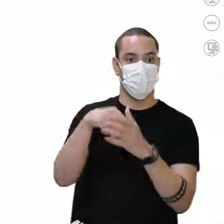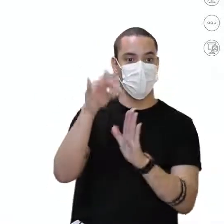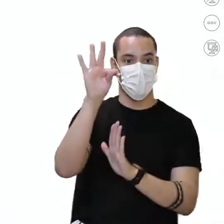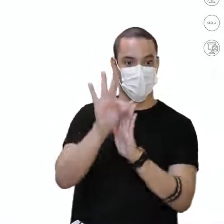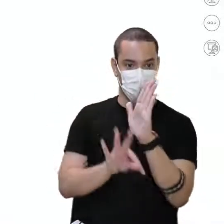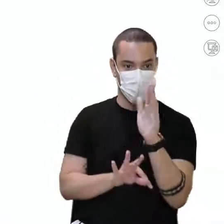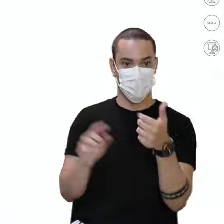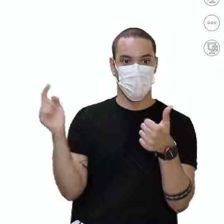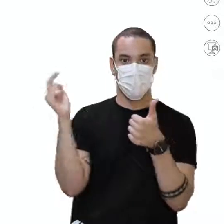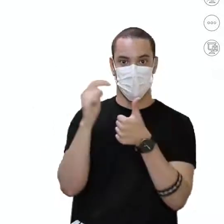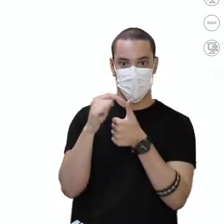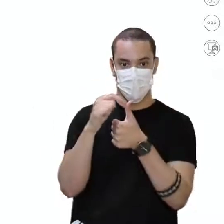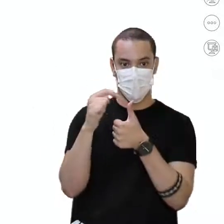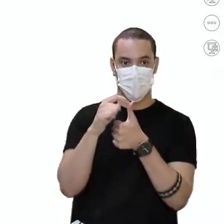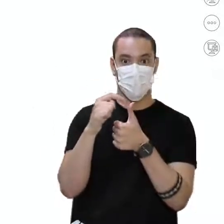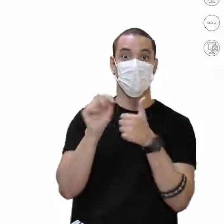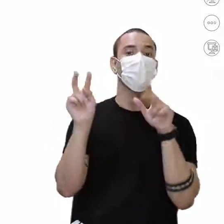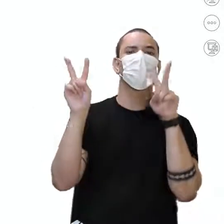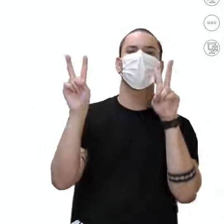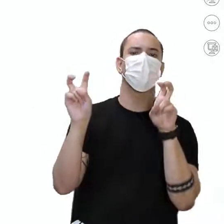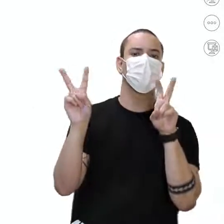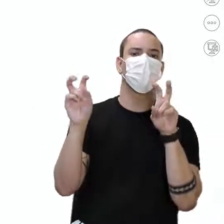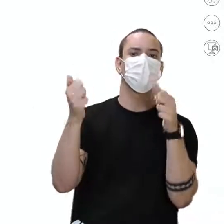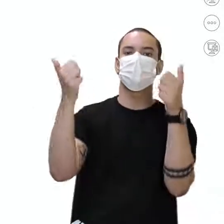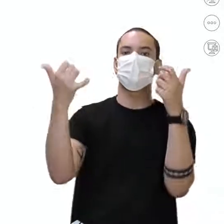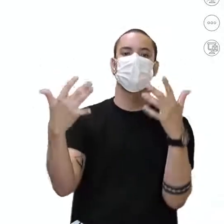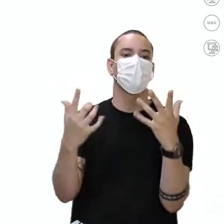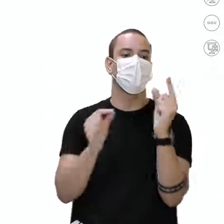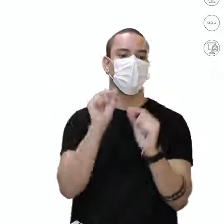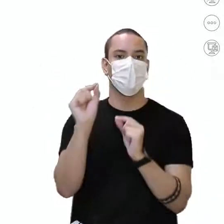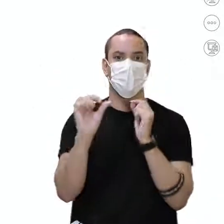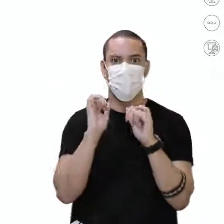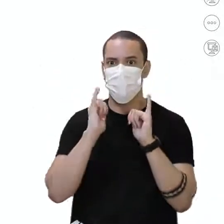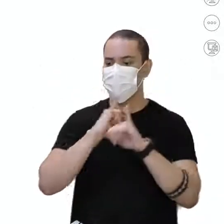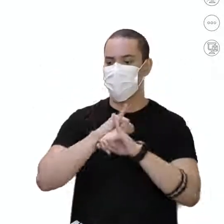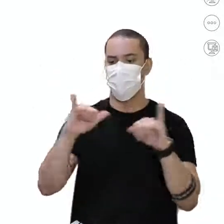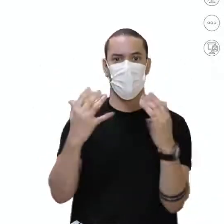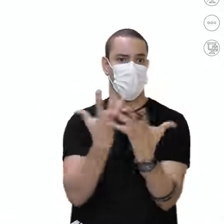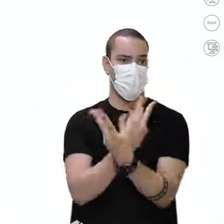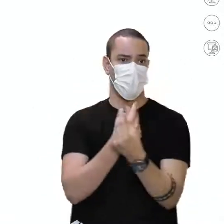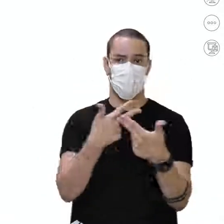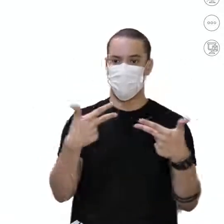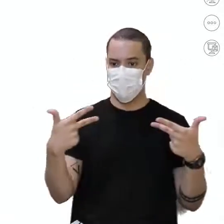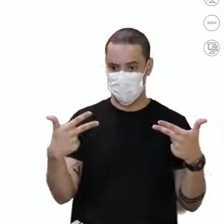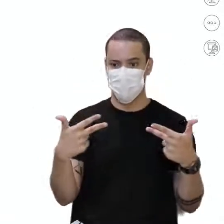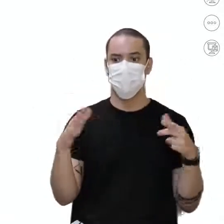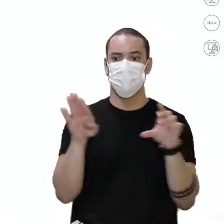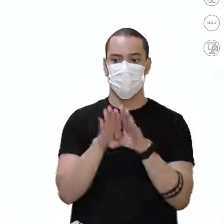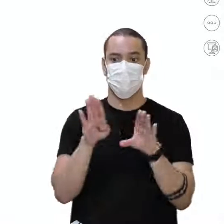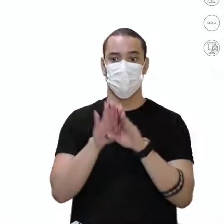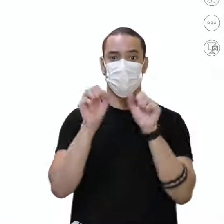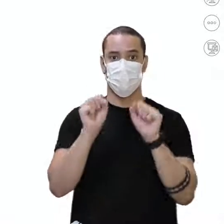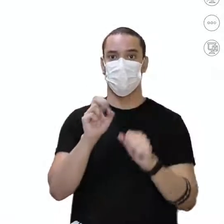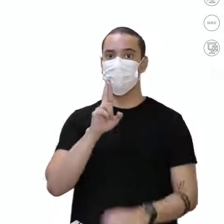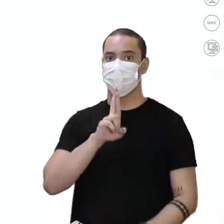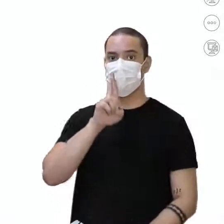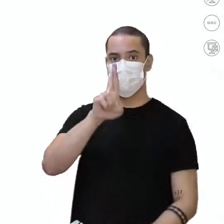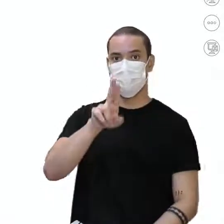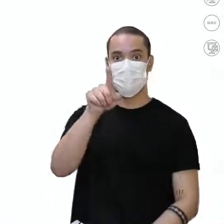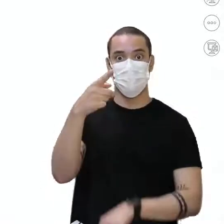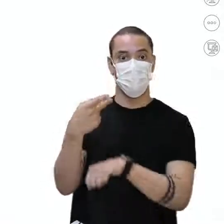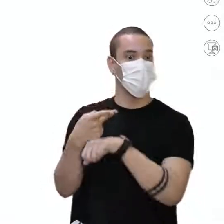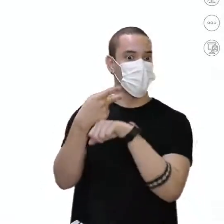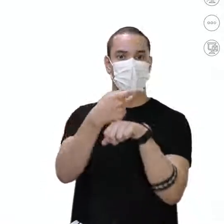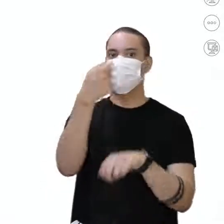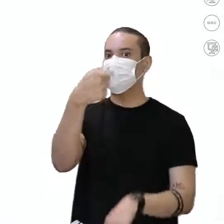são title, o título. O título diz, informa muita coisa, inclusive pode até informar a resposta que você está